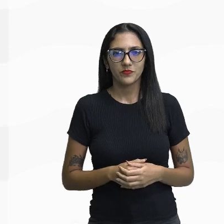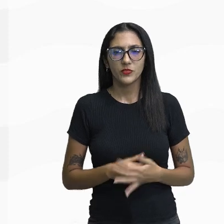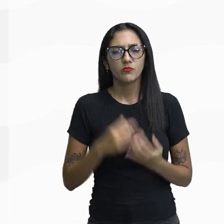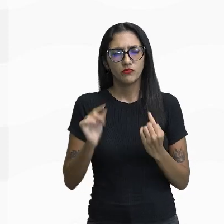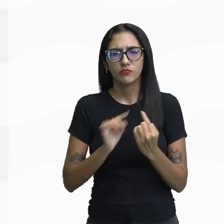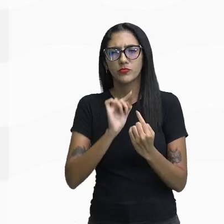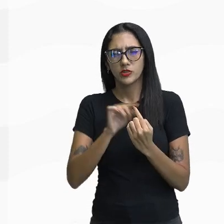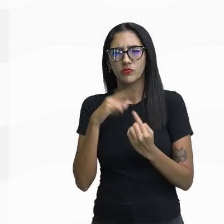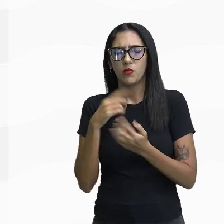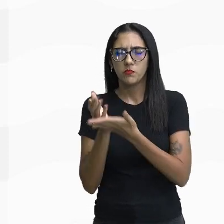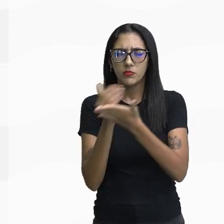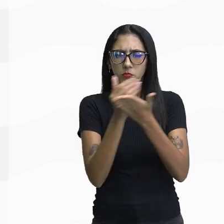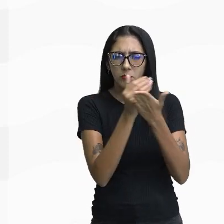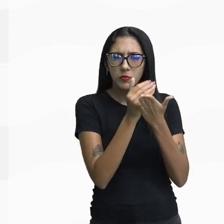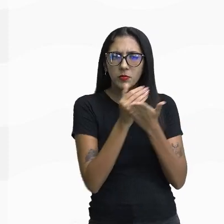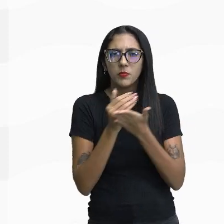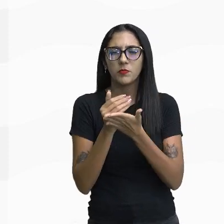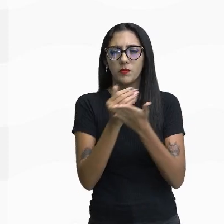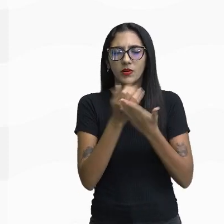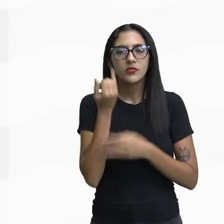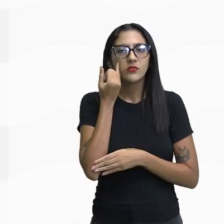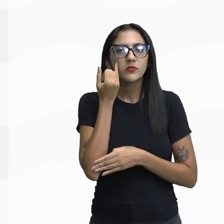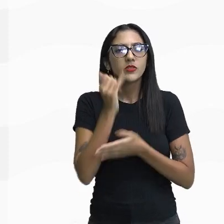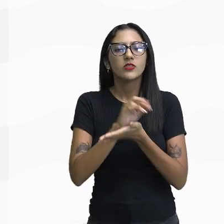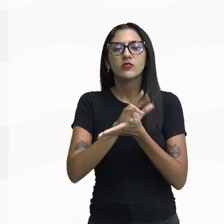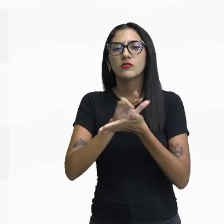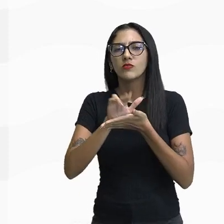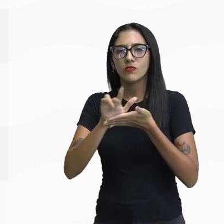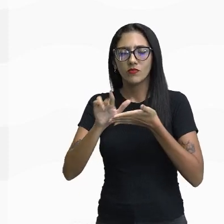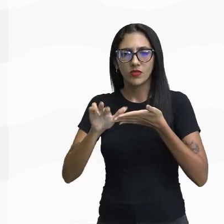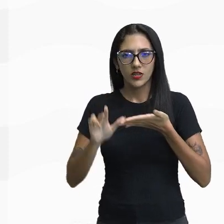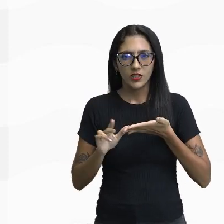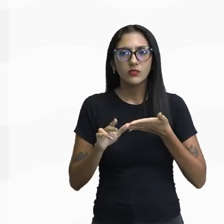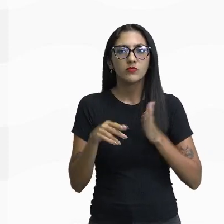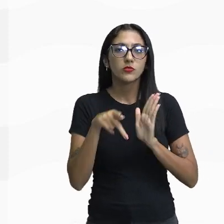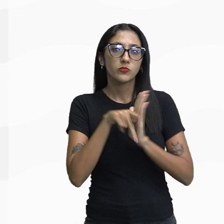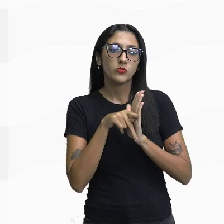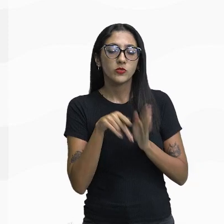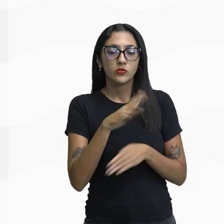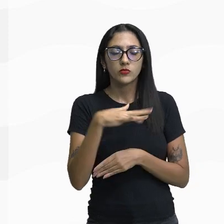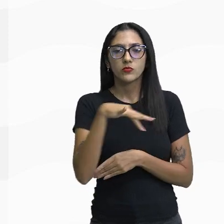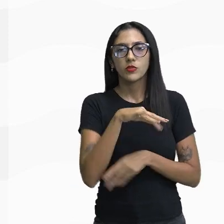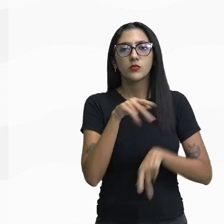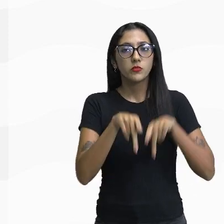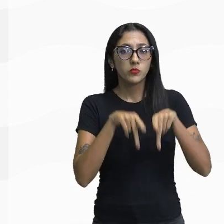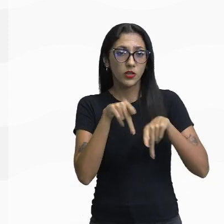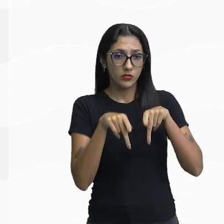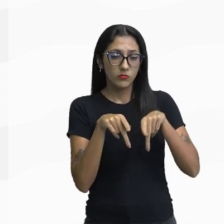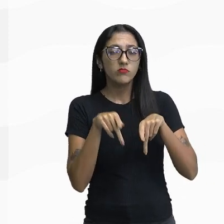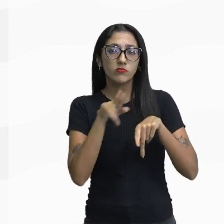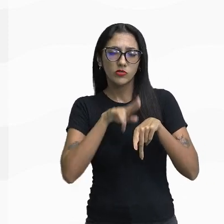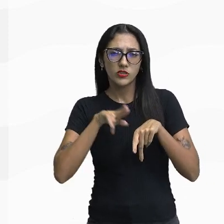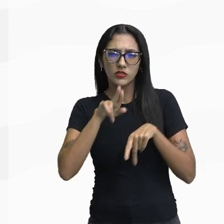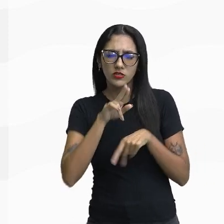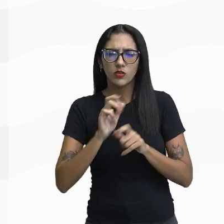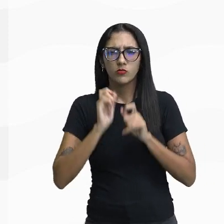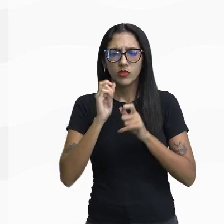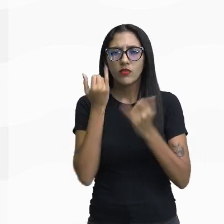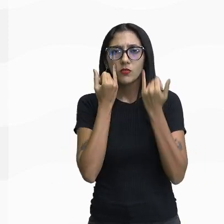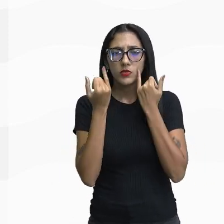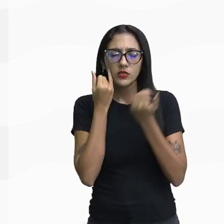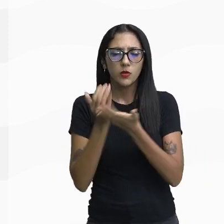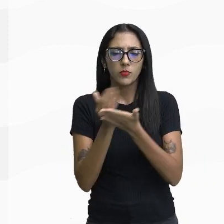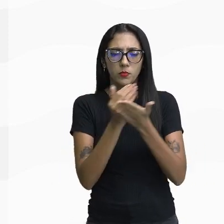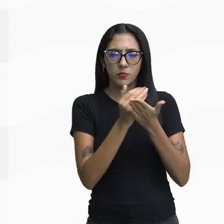pesquisa estatística. Por quê? Porque permite obter informações sobre uma população por meio da coleta de dados de uma